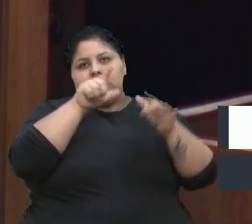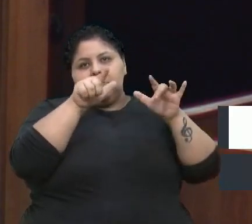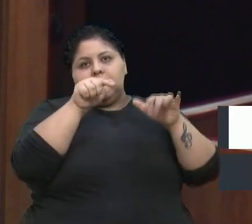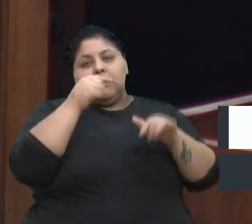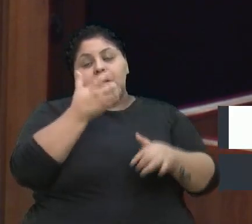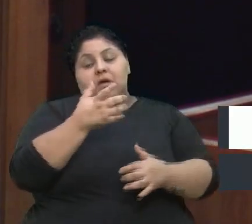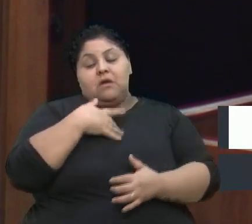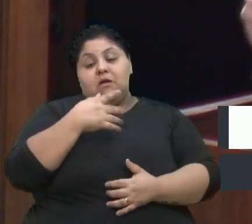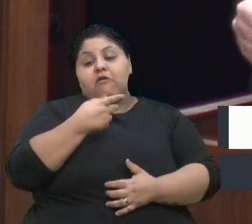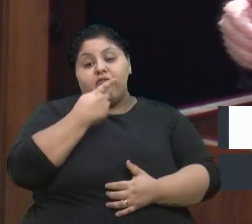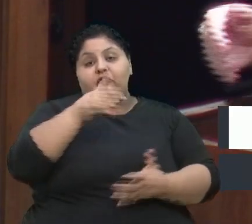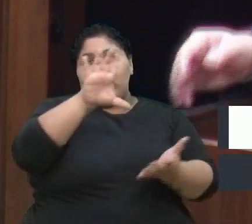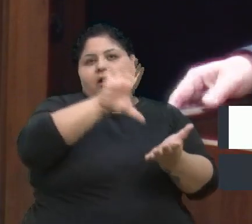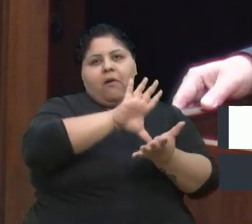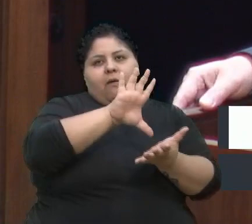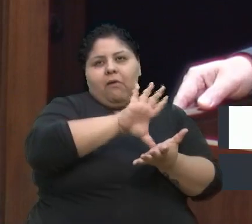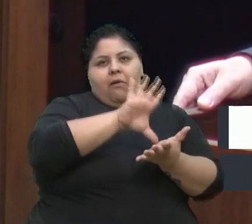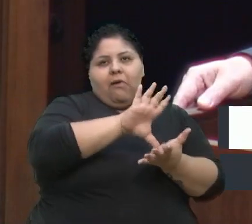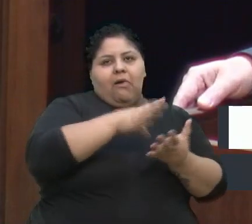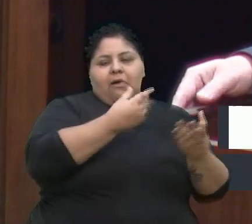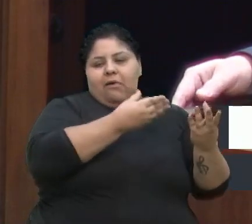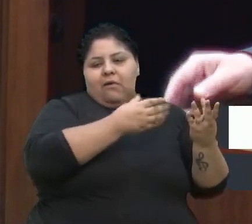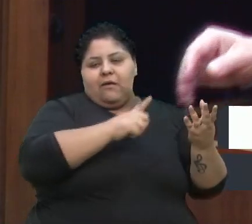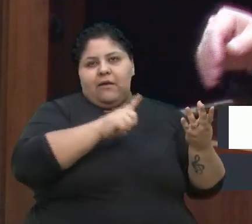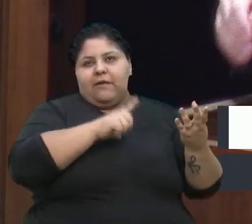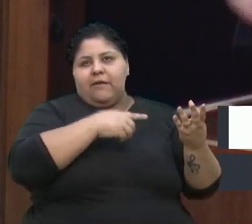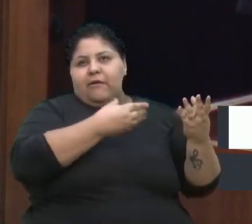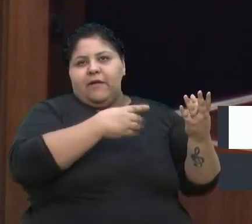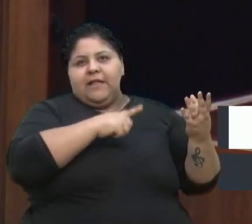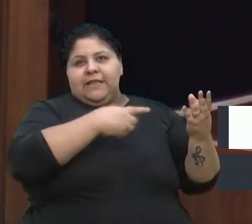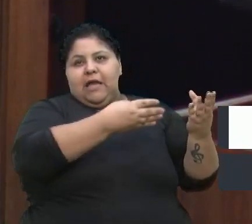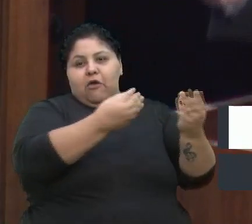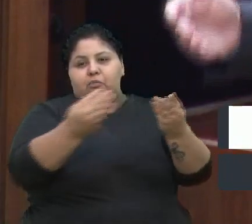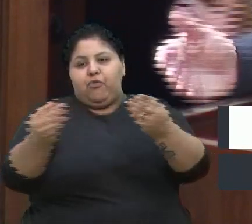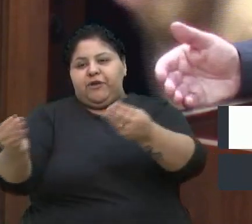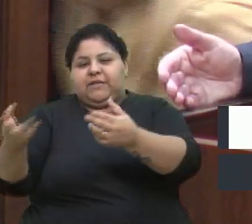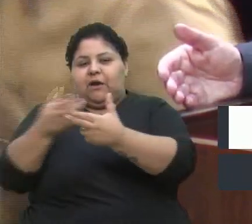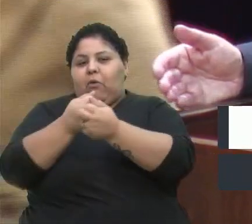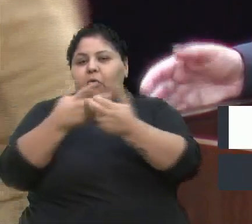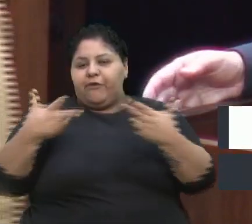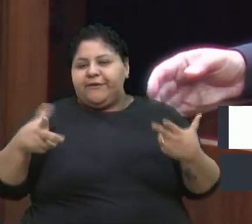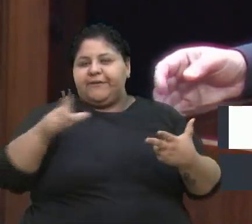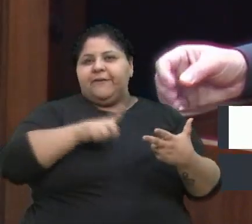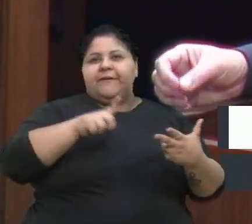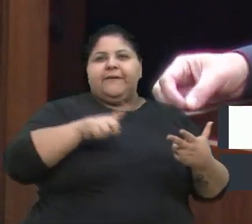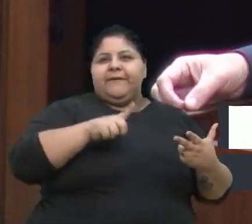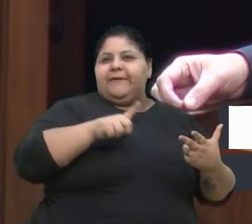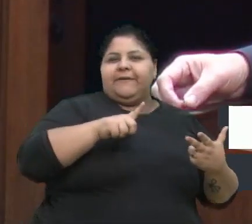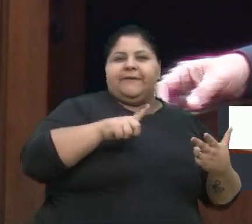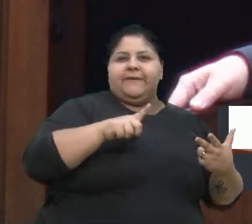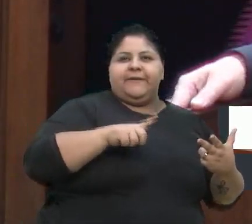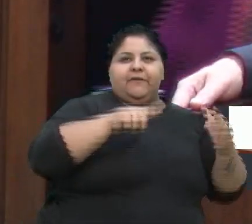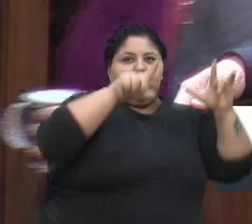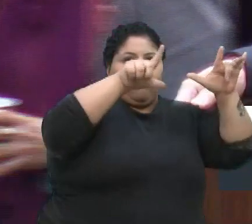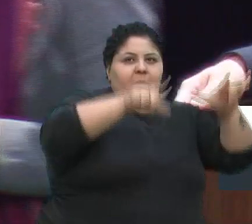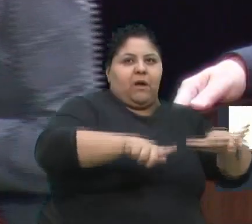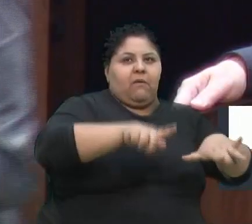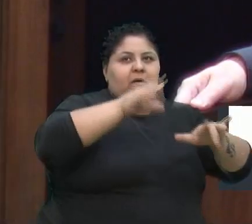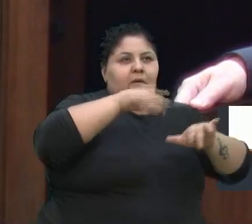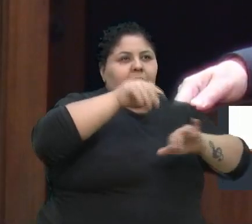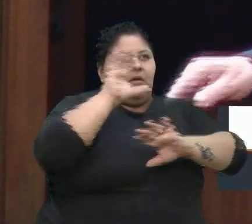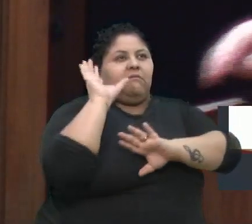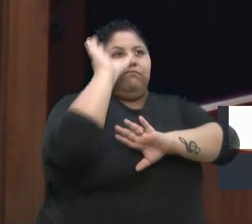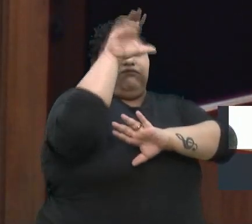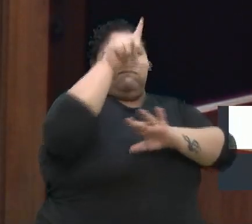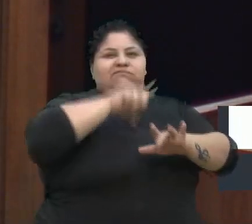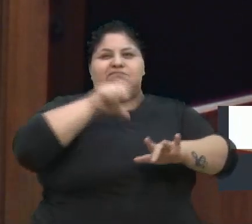é uma praça plural, né, e eclética, porque ela tem equipamentos públicos ali, uma quadra de basquete, tem uma